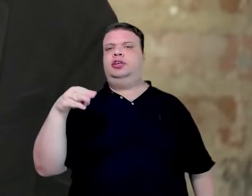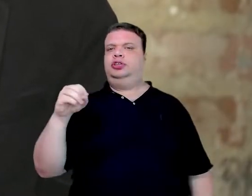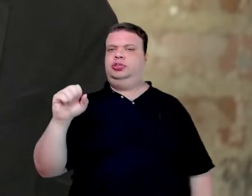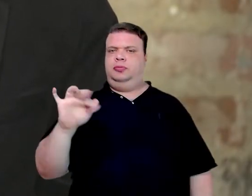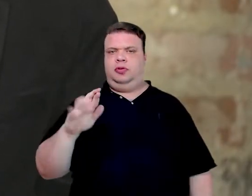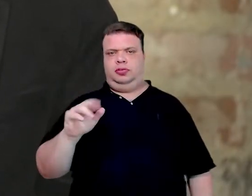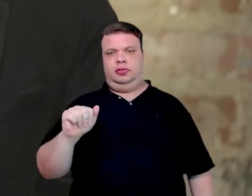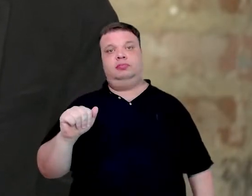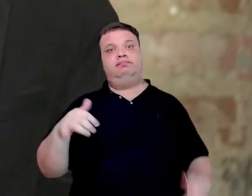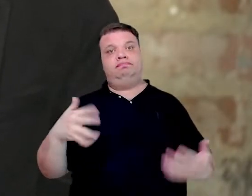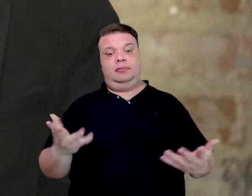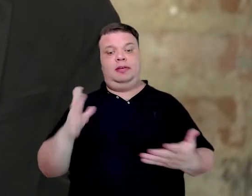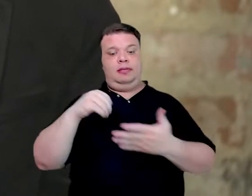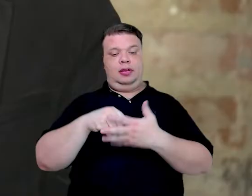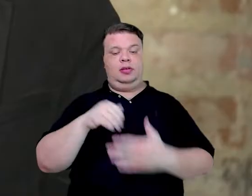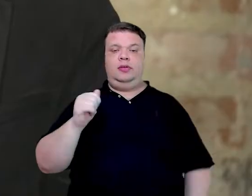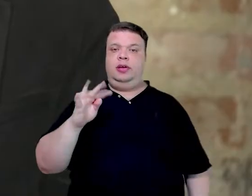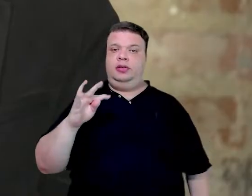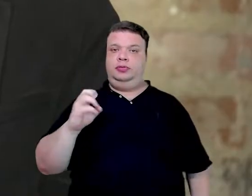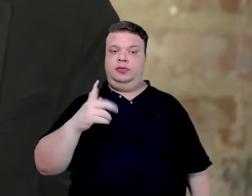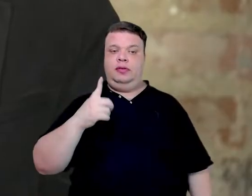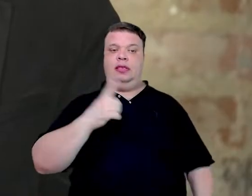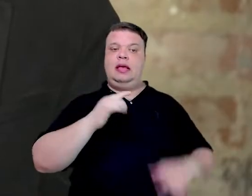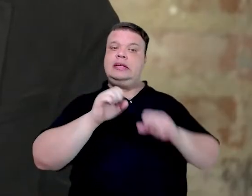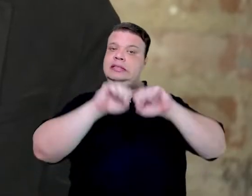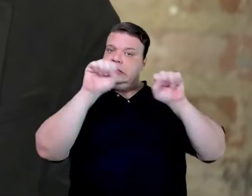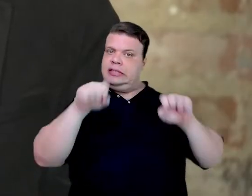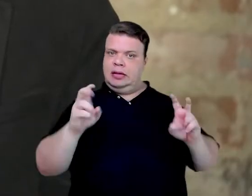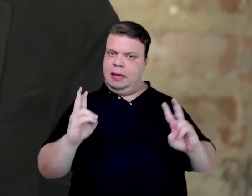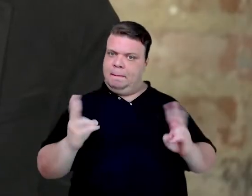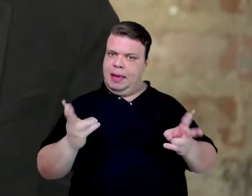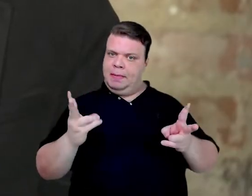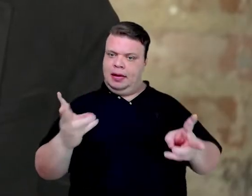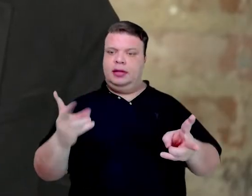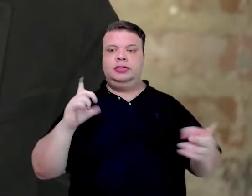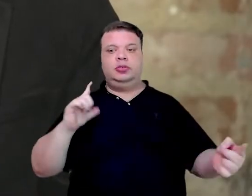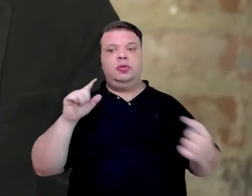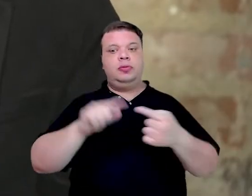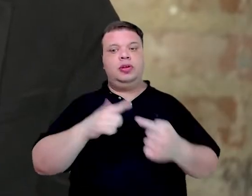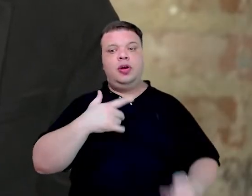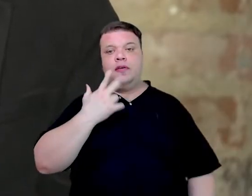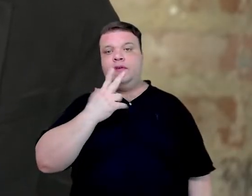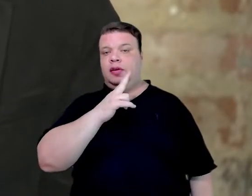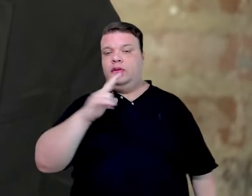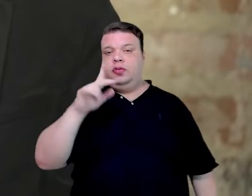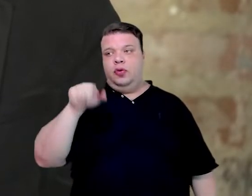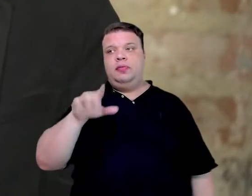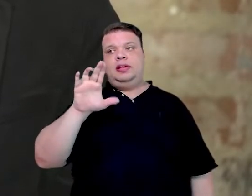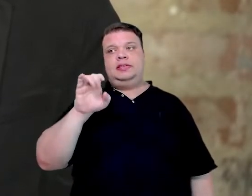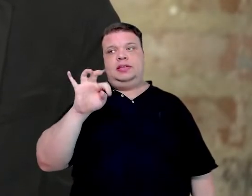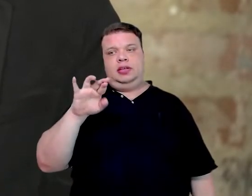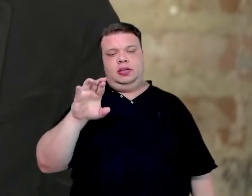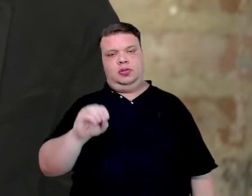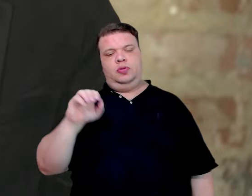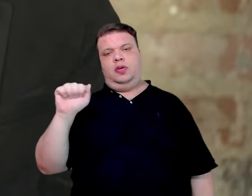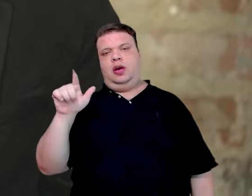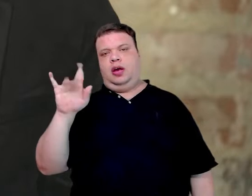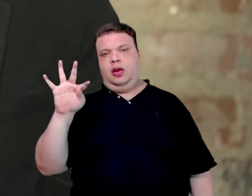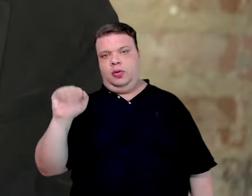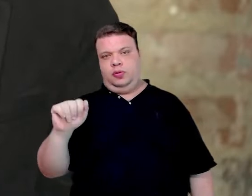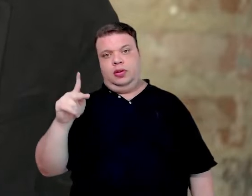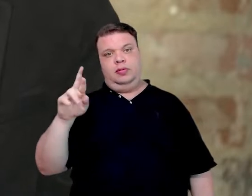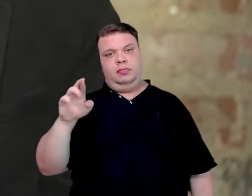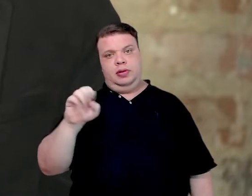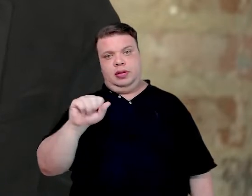ventos na atmosfera. Então, na atmosfera, existem sistemas relativamente permanentes, que nós chamamos de centros de